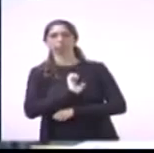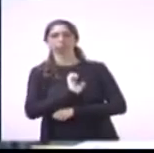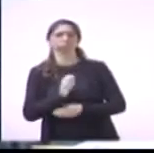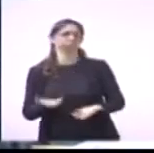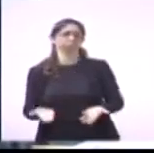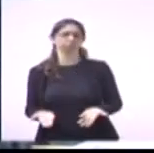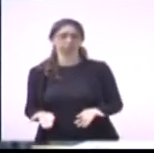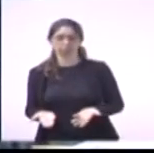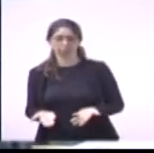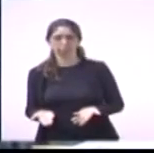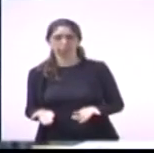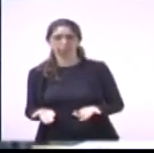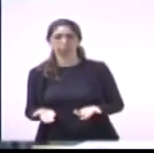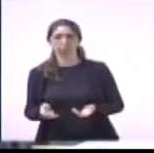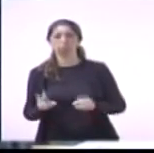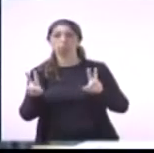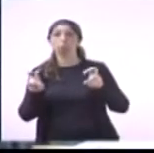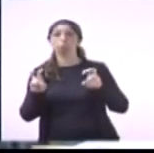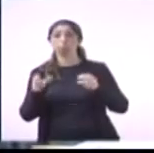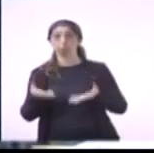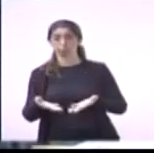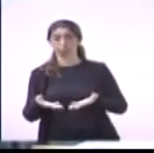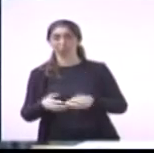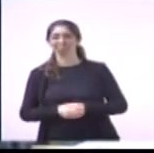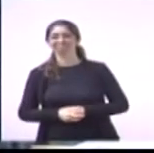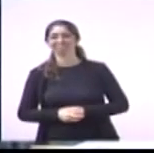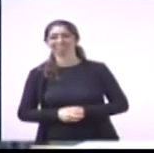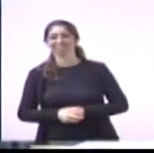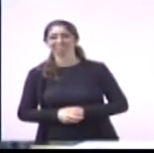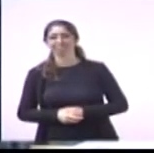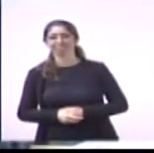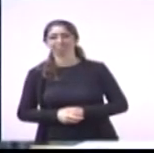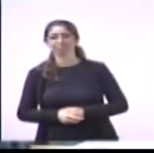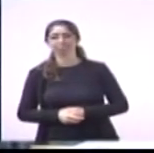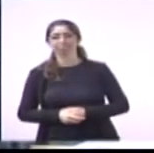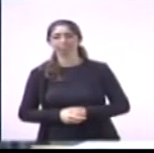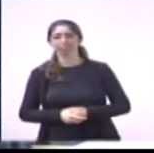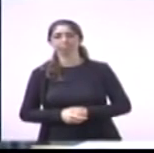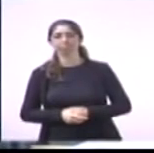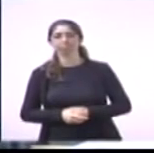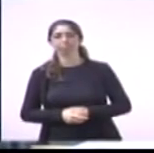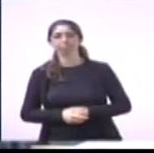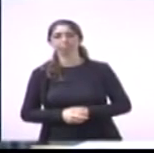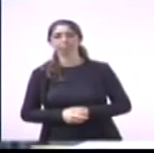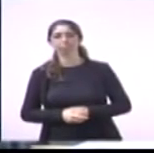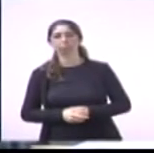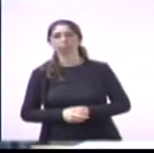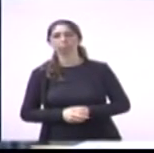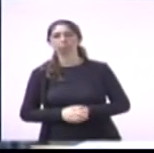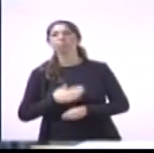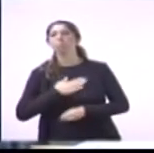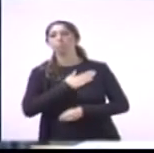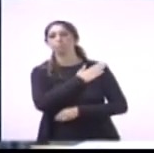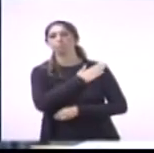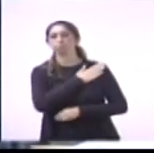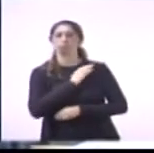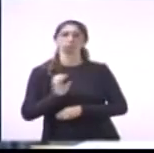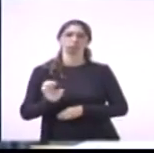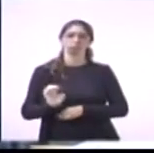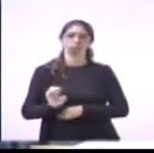Então, vamos a esse debate. Uma vez que a ideologia de